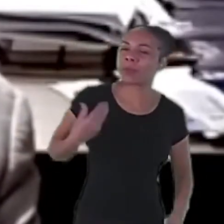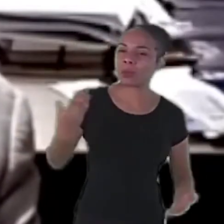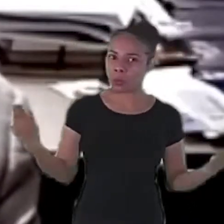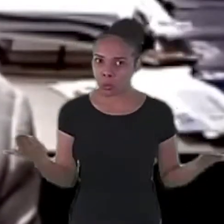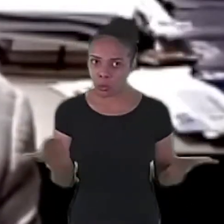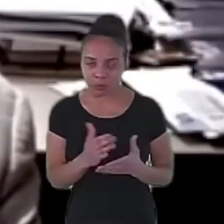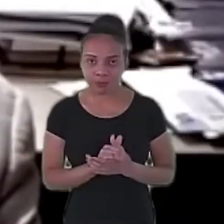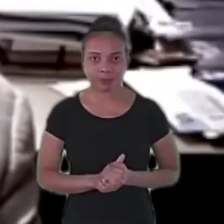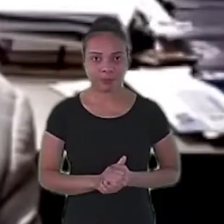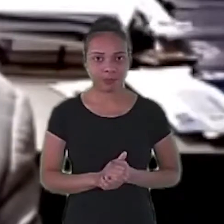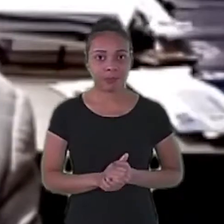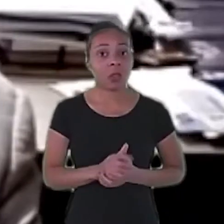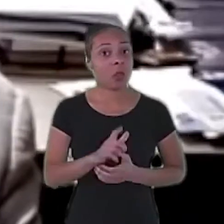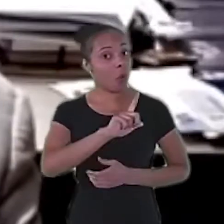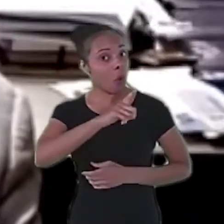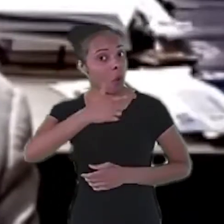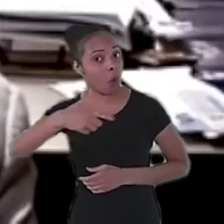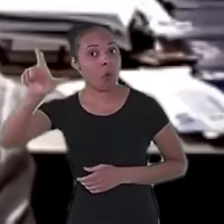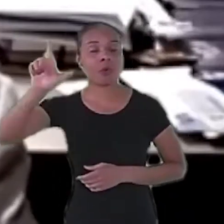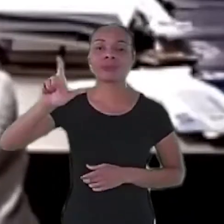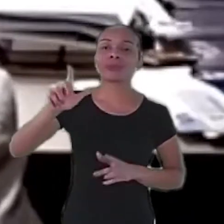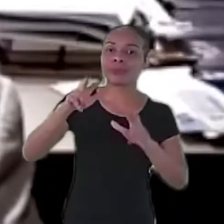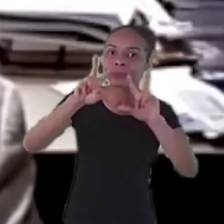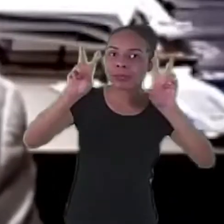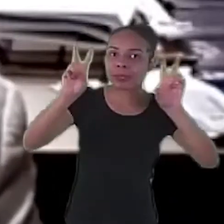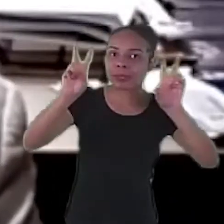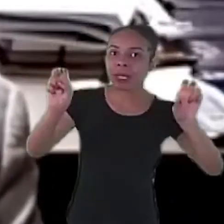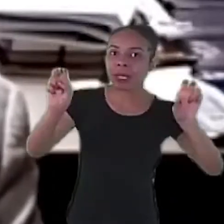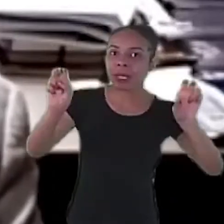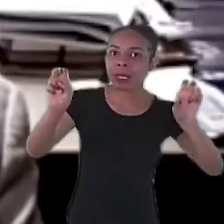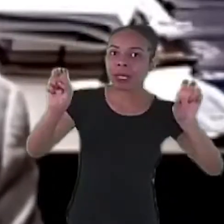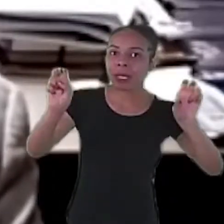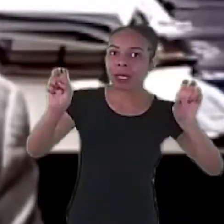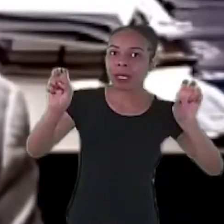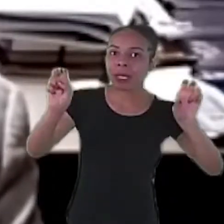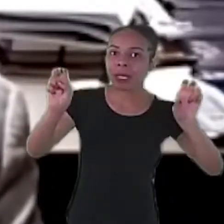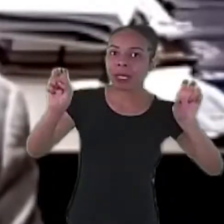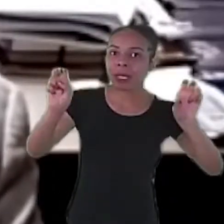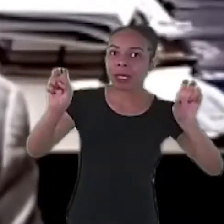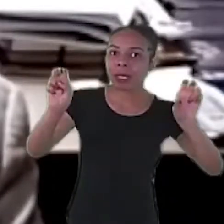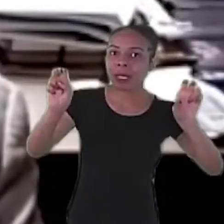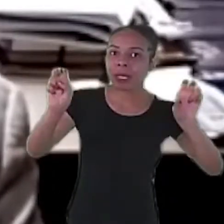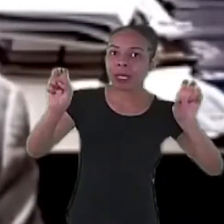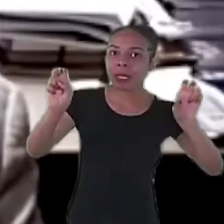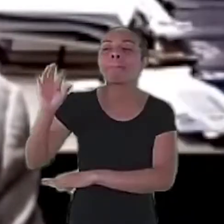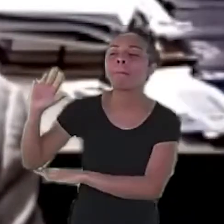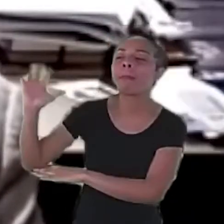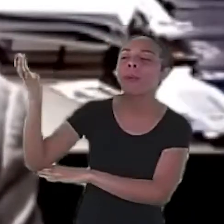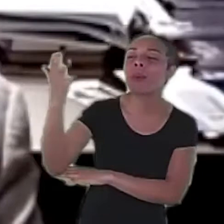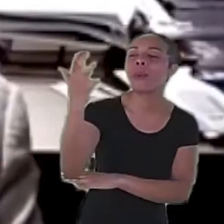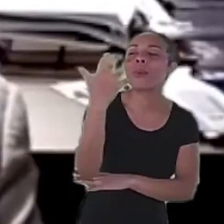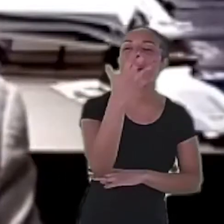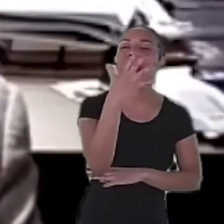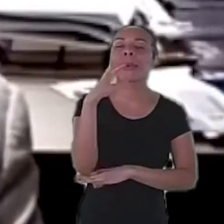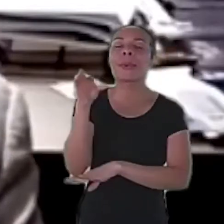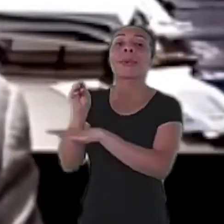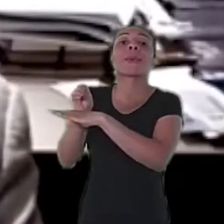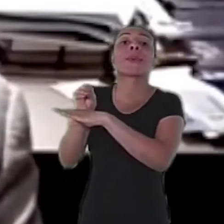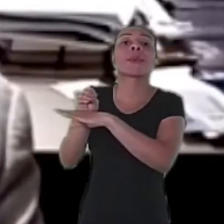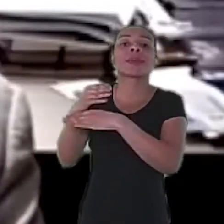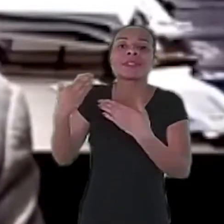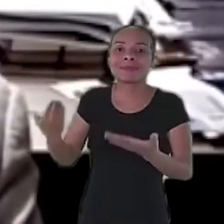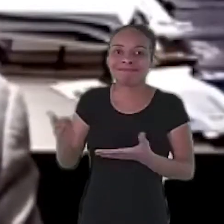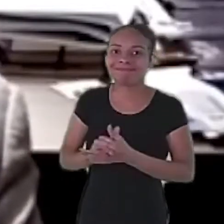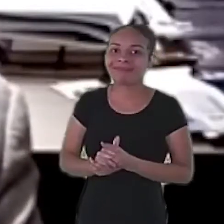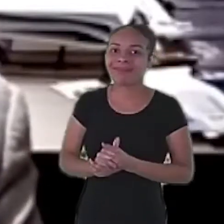eu levanto é o desafio da preservação ambiental. A questão ambiental é de consciência muito